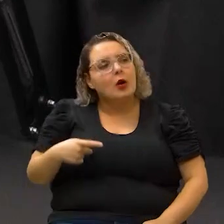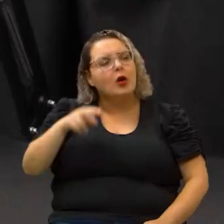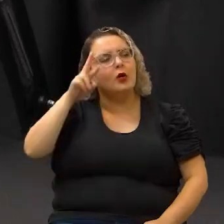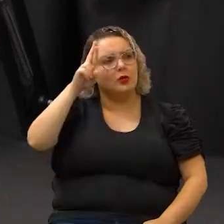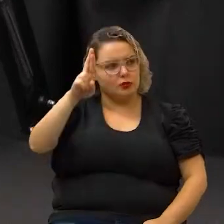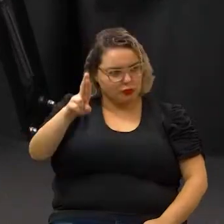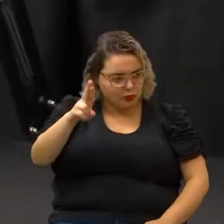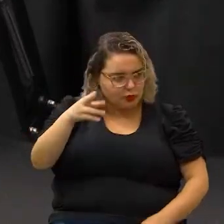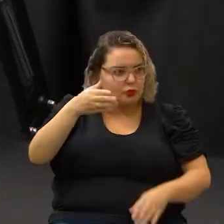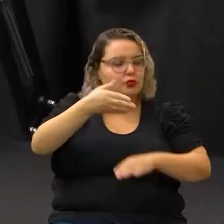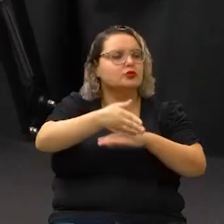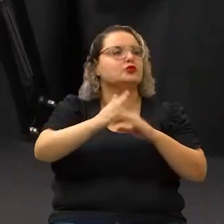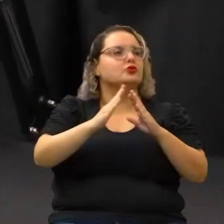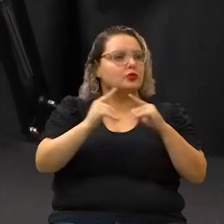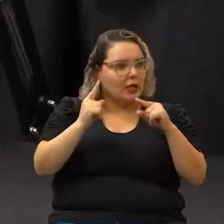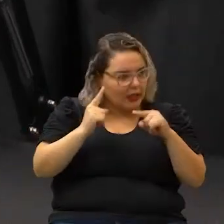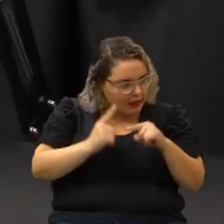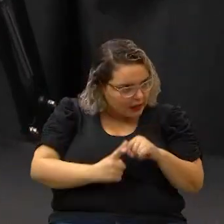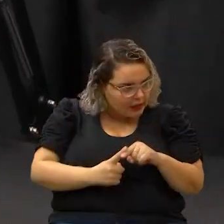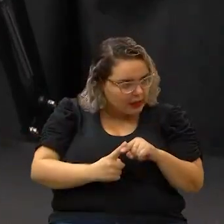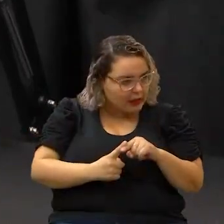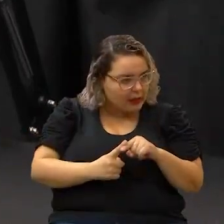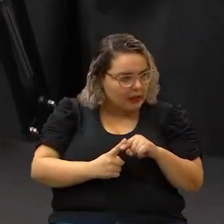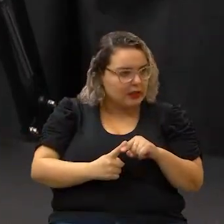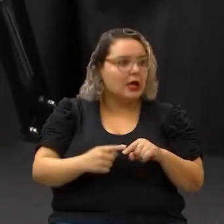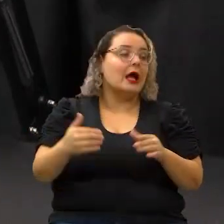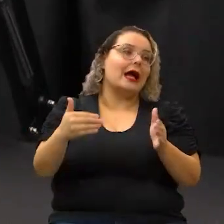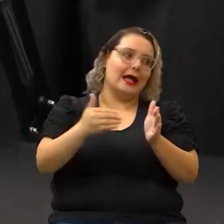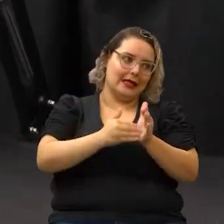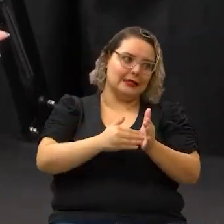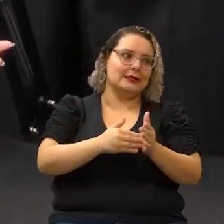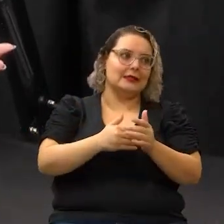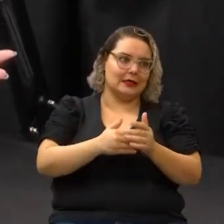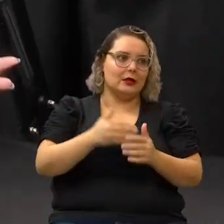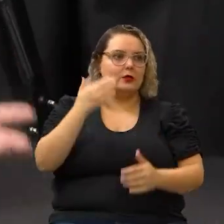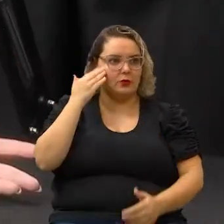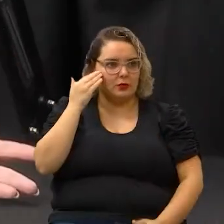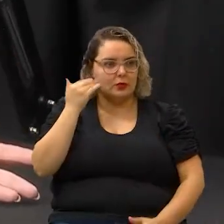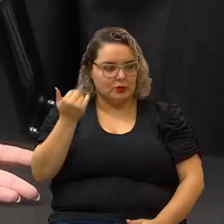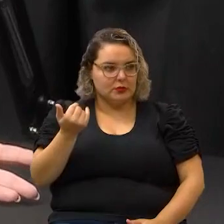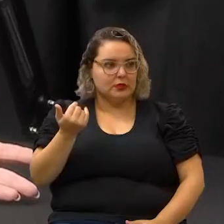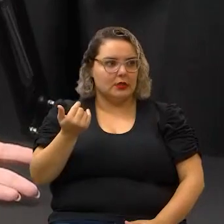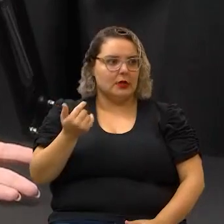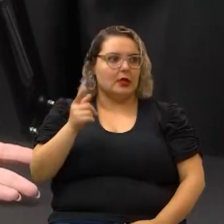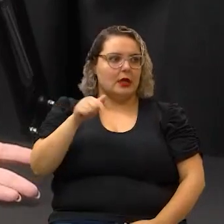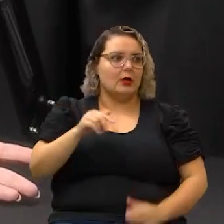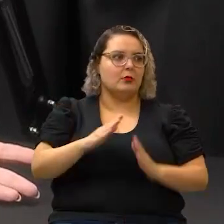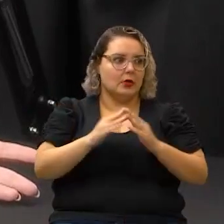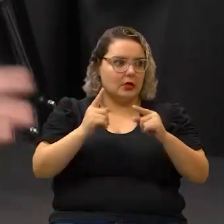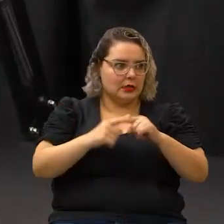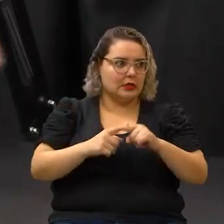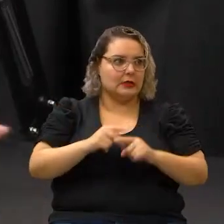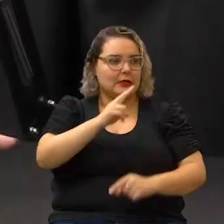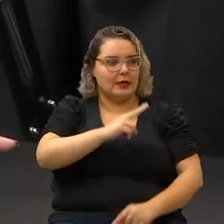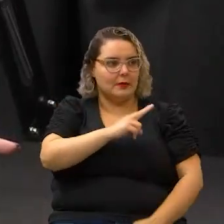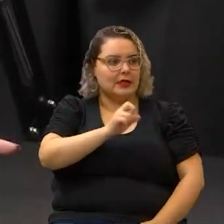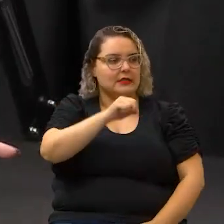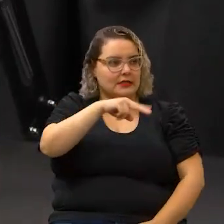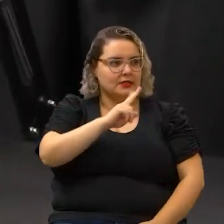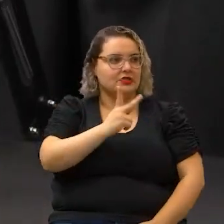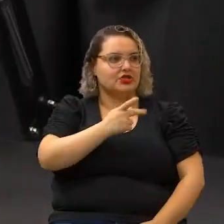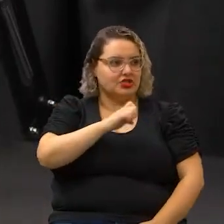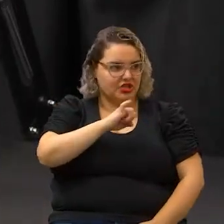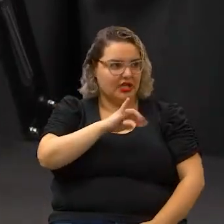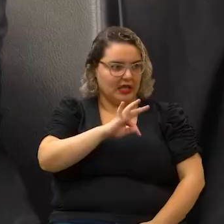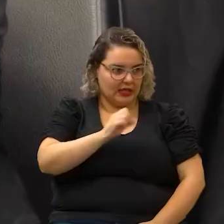pastor. O Isso. senhor ainda congrega, inclusive, até onde eu sei, é em uma igreja que fica na Padre Anchieta,